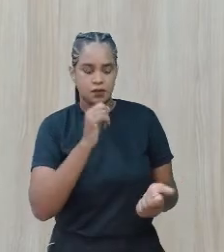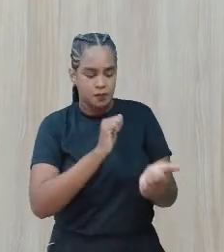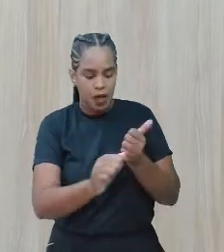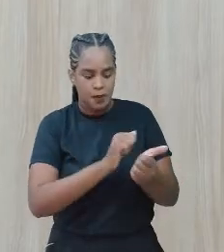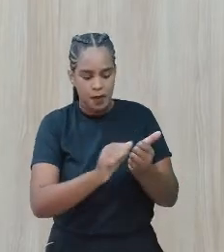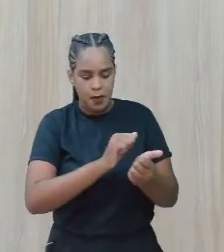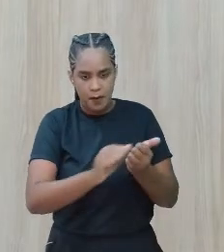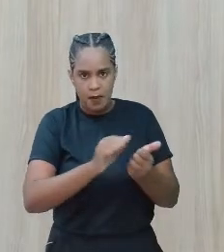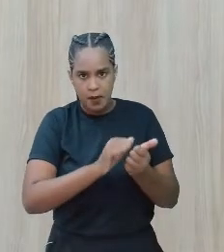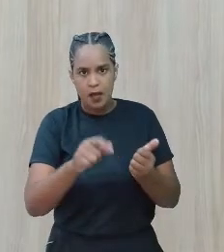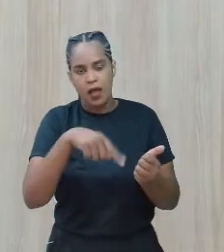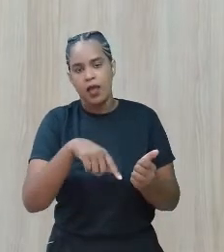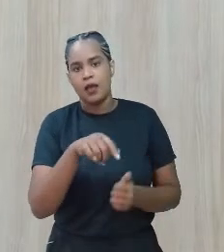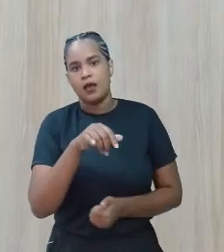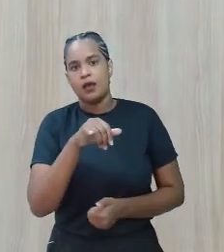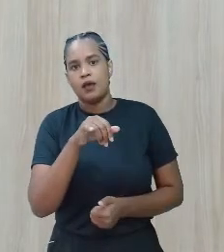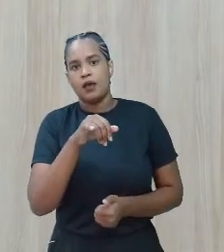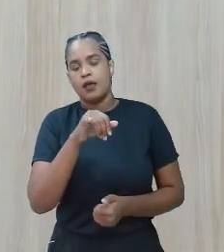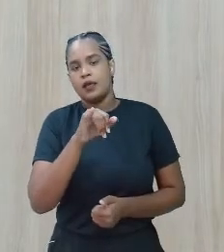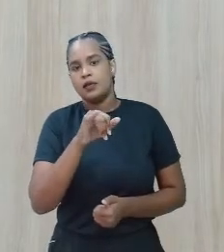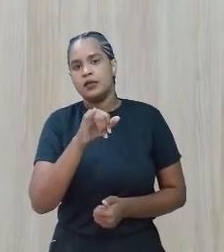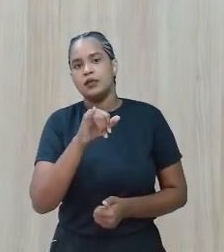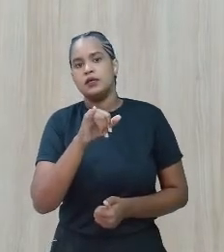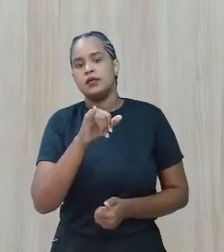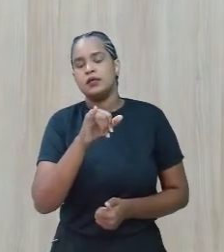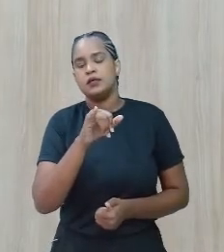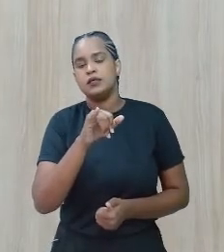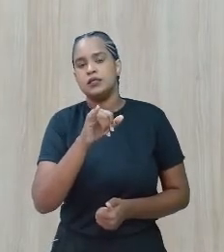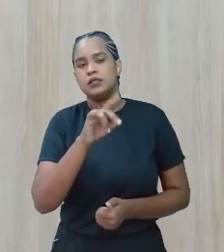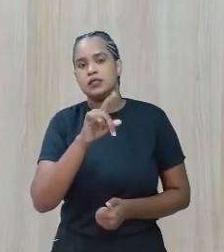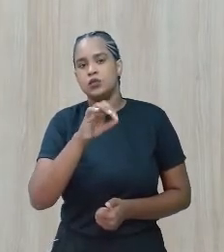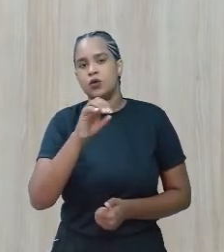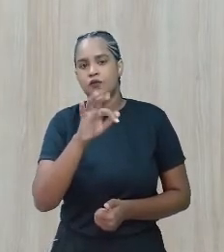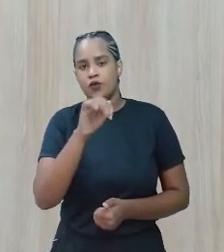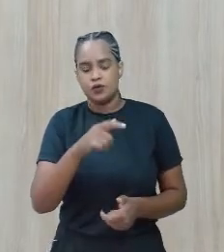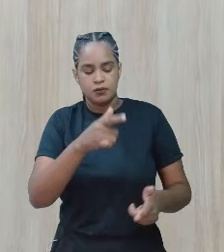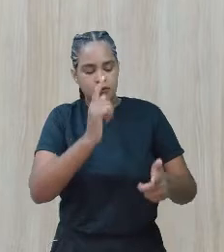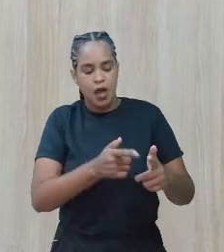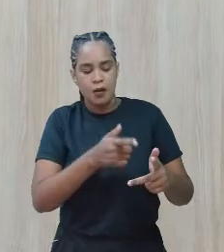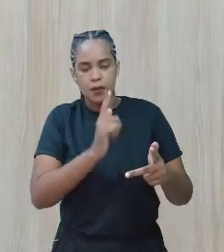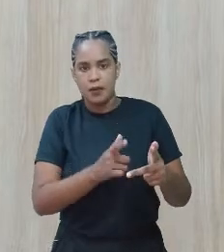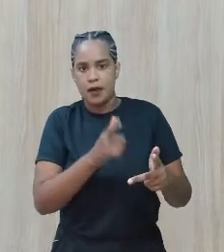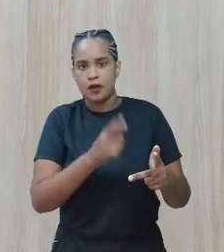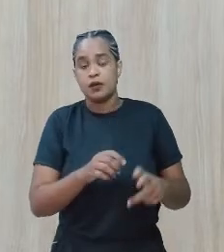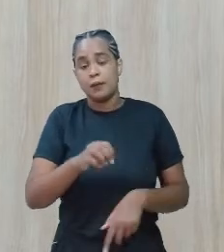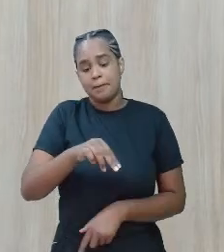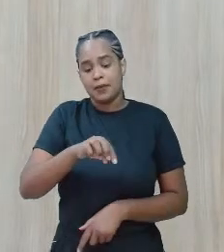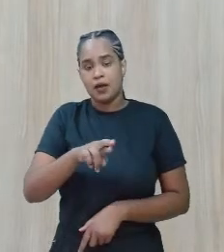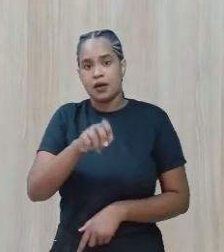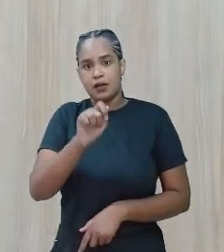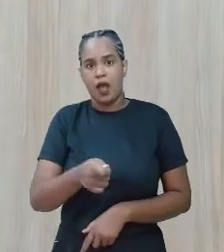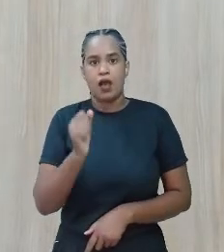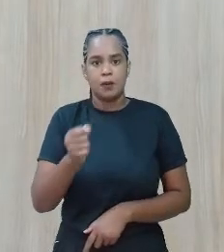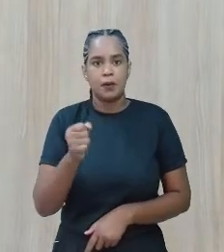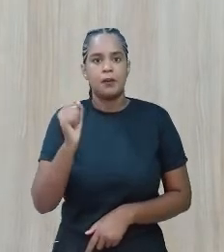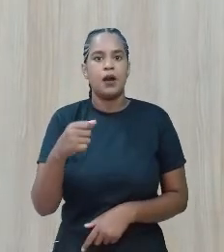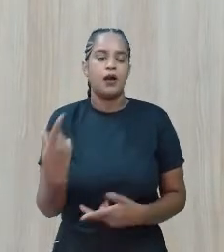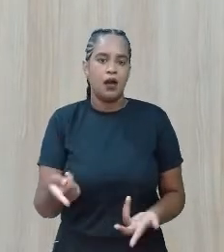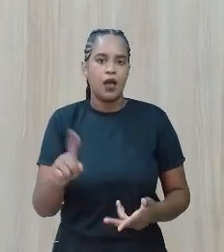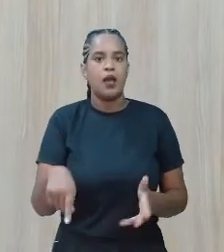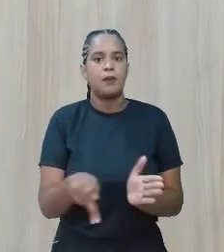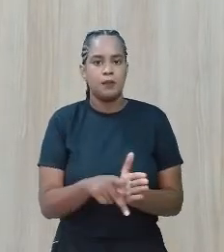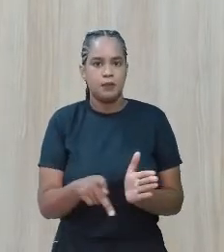são os idiofones, é o caso do triângulo, do reco-reco, né, das maracas, todos esses instrumentos que a gente,